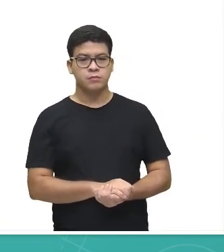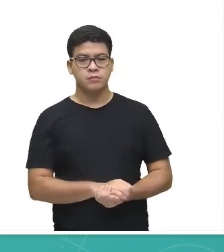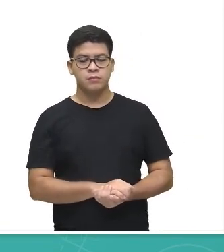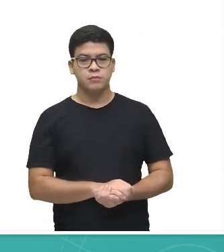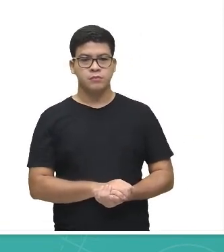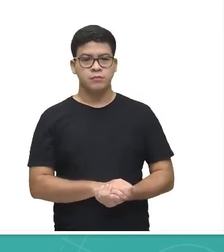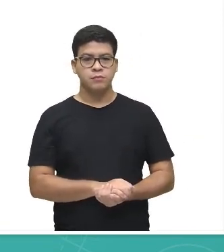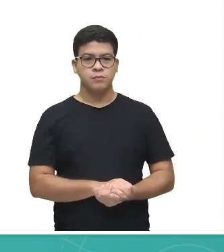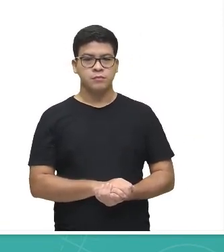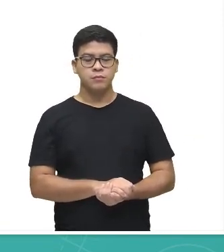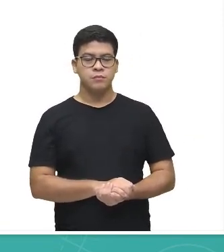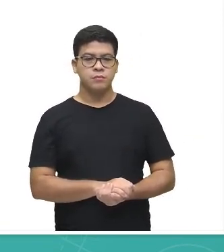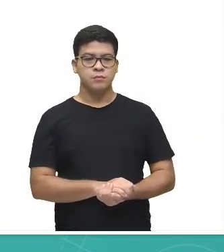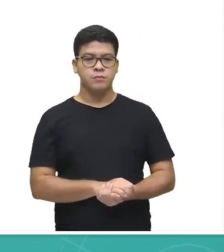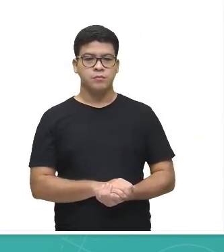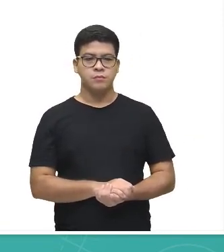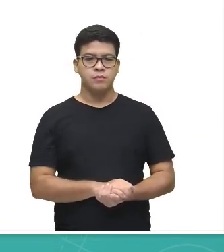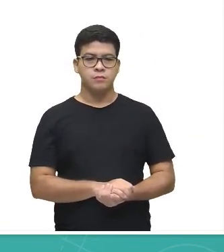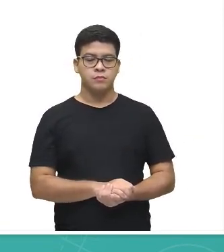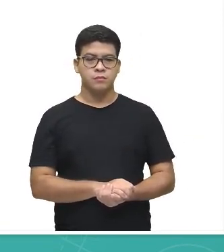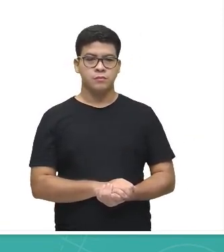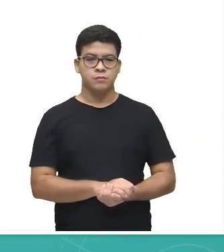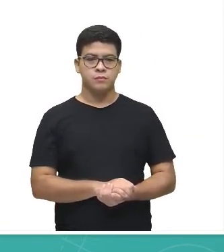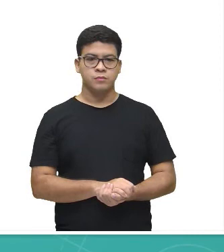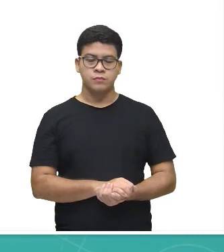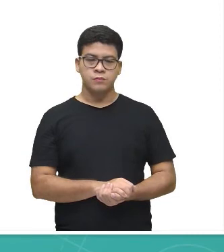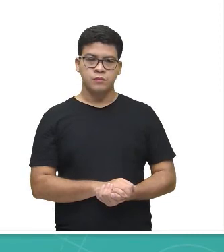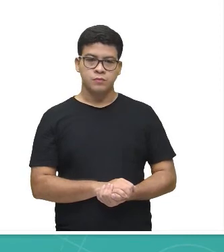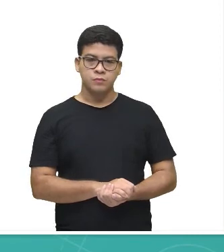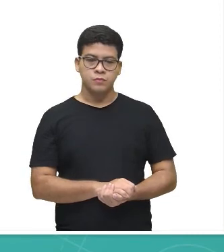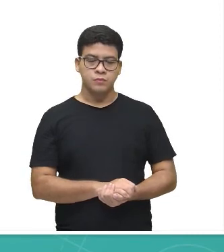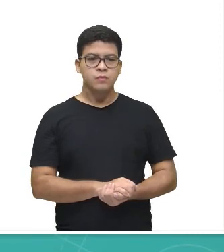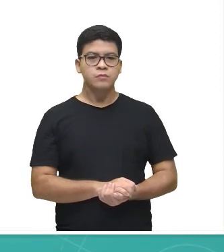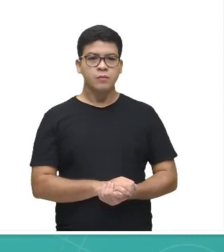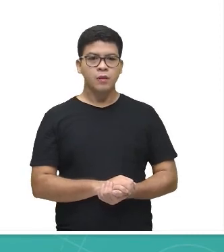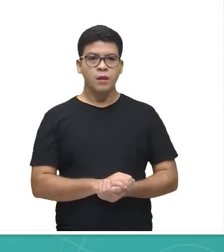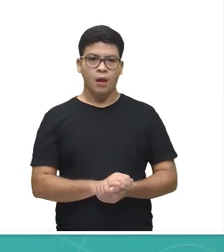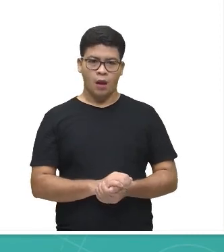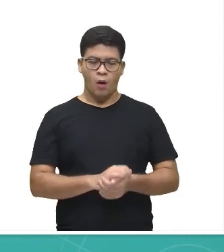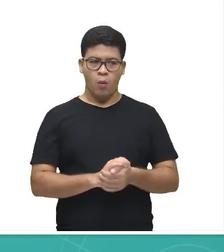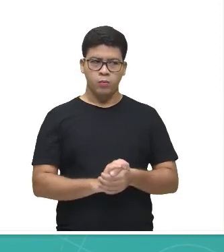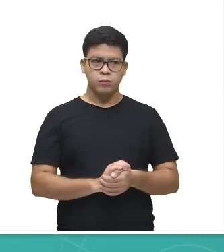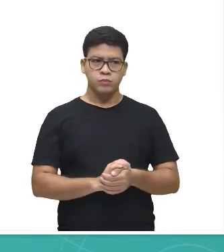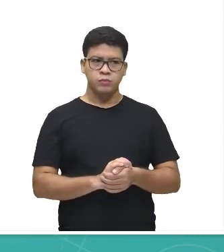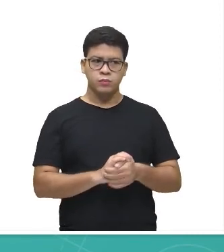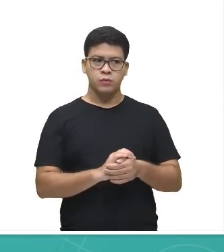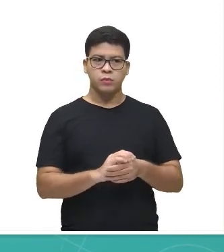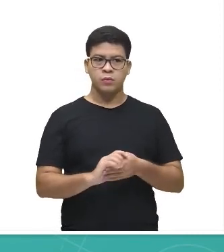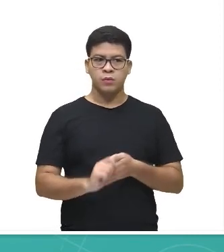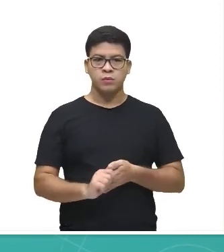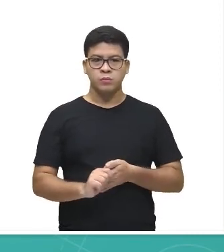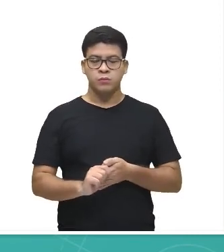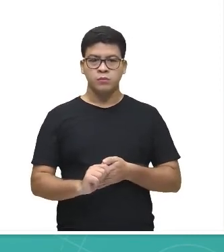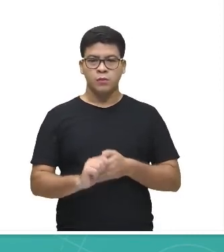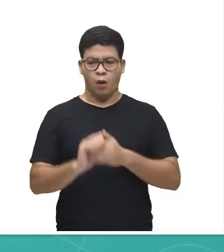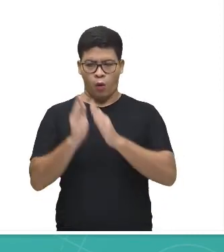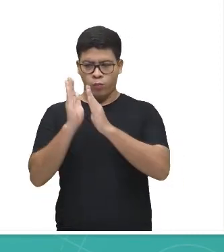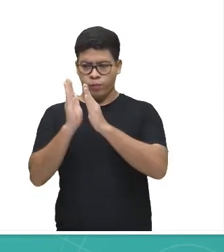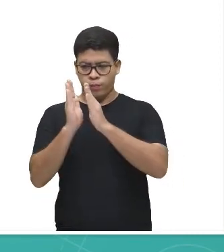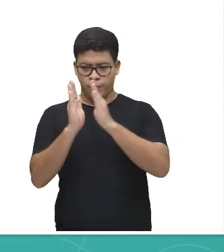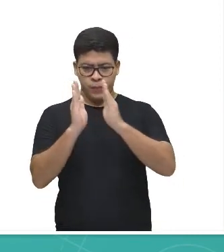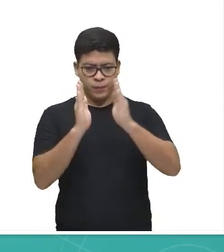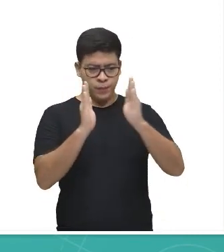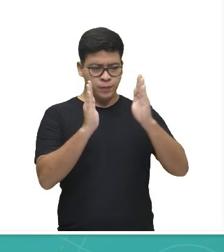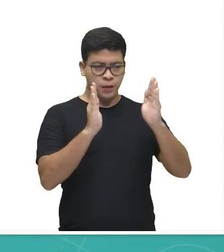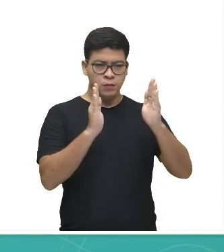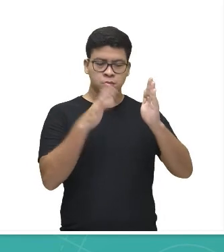1542, né? Então eu sempre começo arrumando os números da direita para a esquerda. E aí agora é só passar